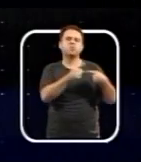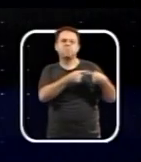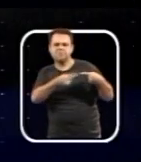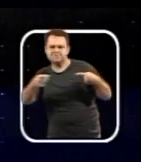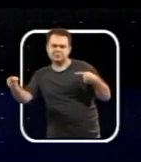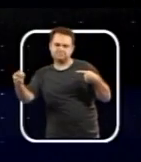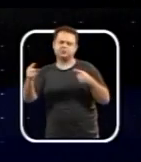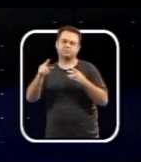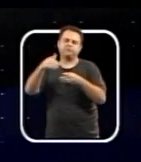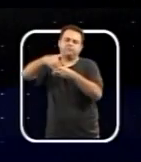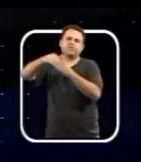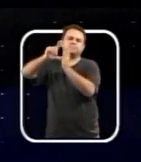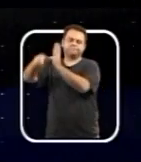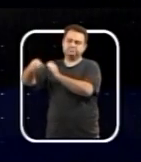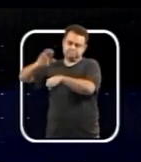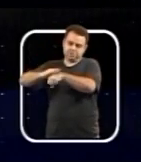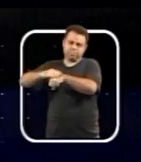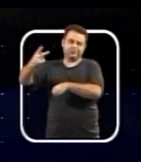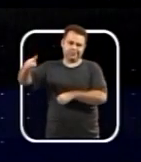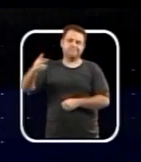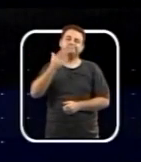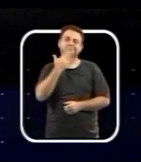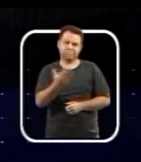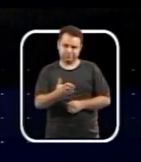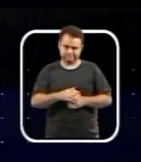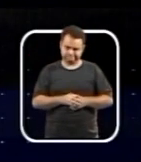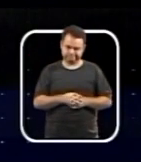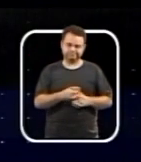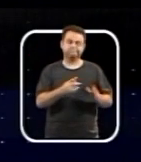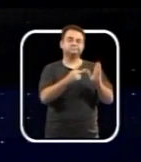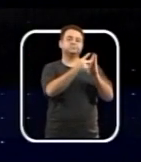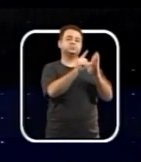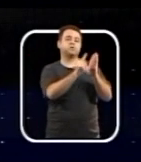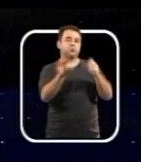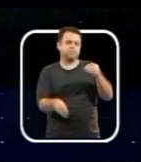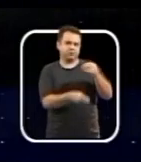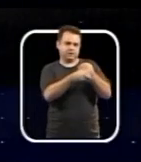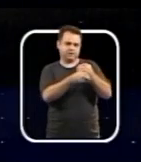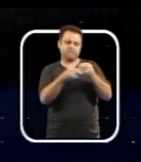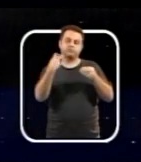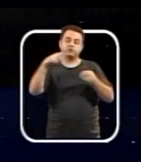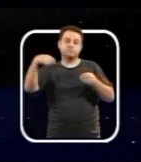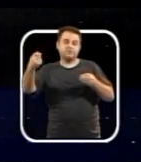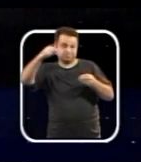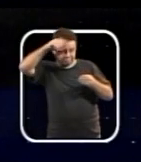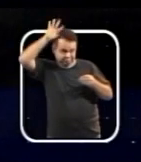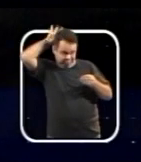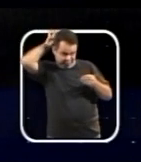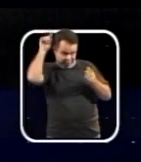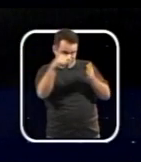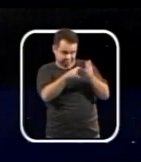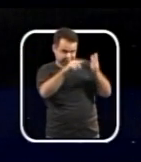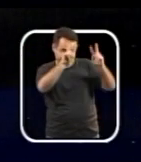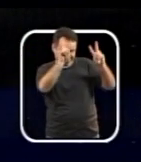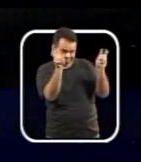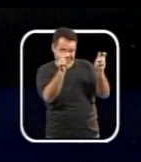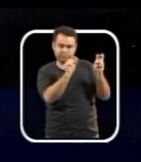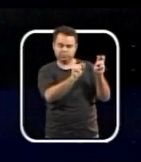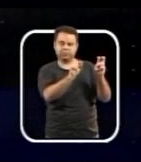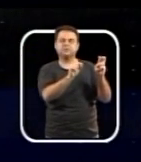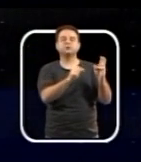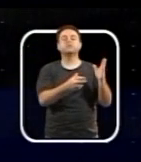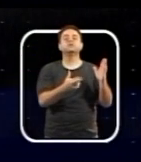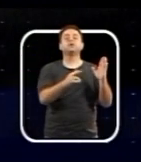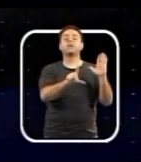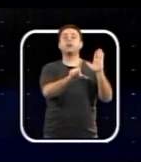sessão solicitado pelo próprio autor. Projeto de lei complementar de autoria do vereador João Paulo Rilo, que altera a lei que institui